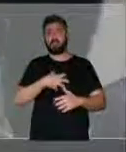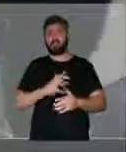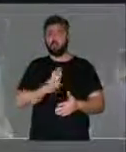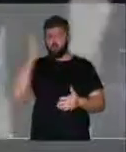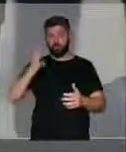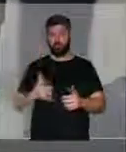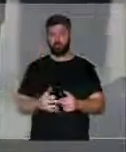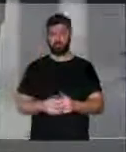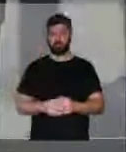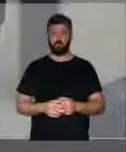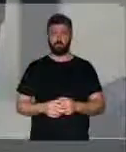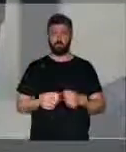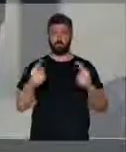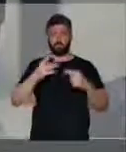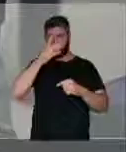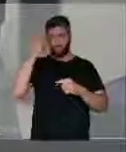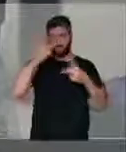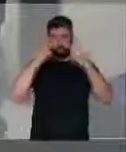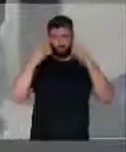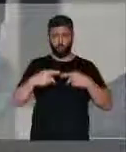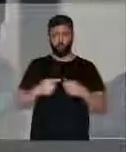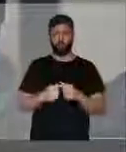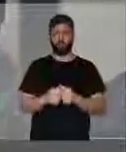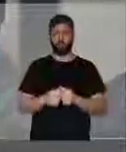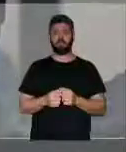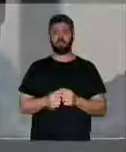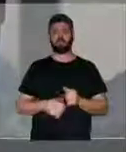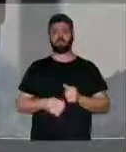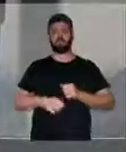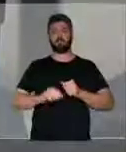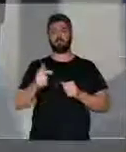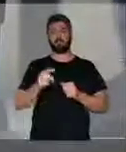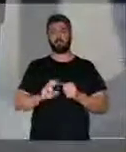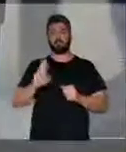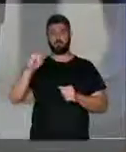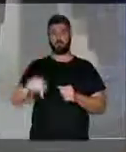letal para as pessoas humildes que não têm representação aqui. Eu tenho...